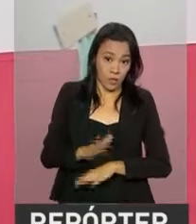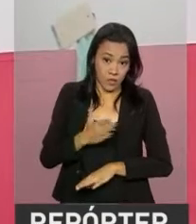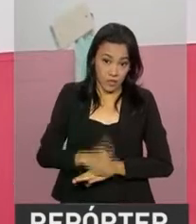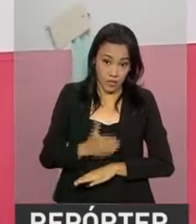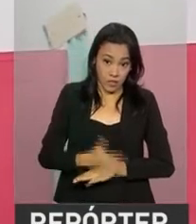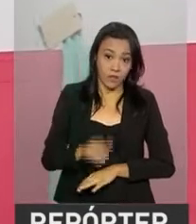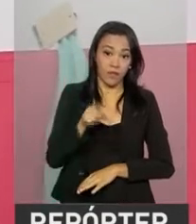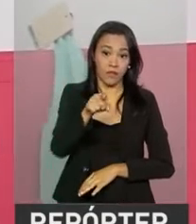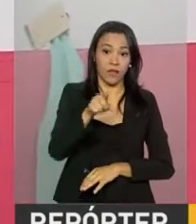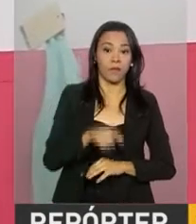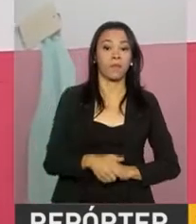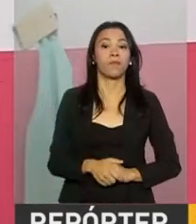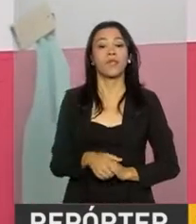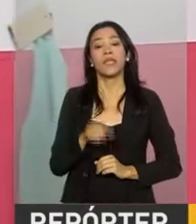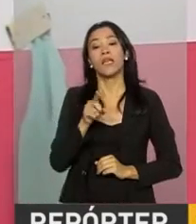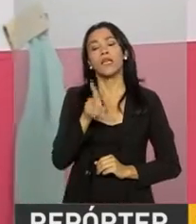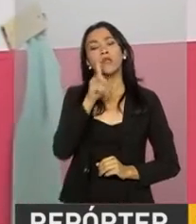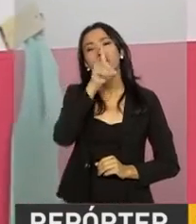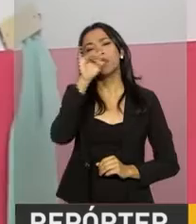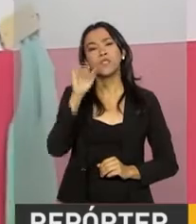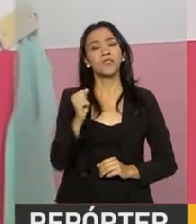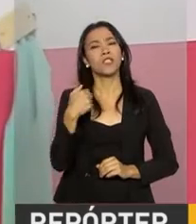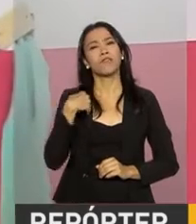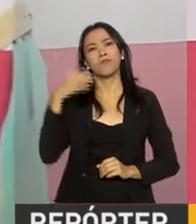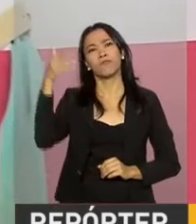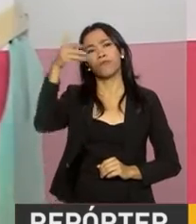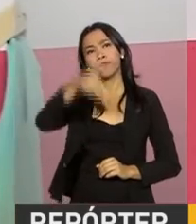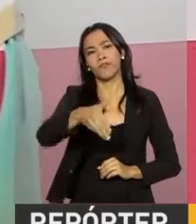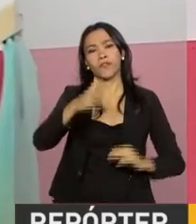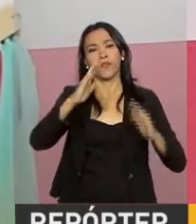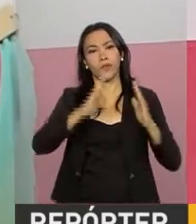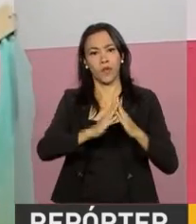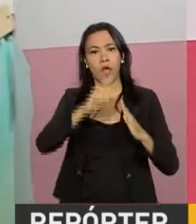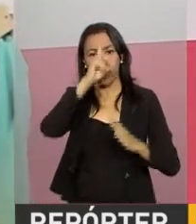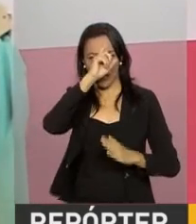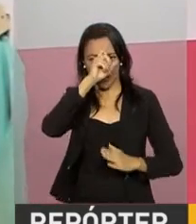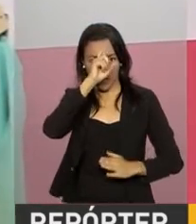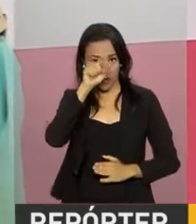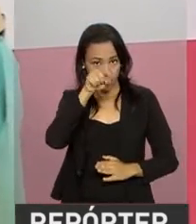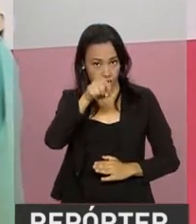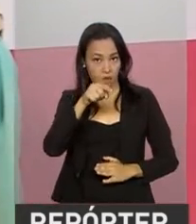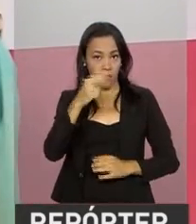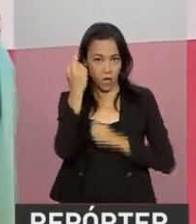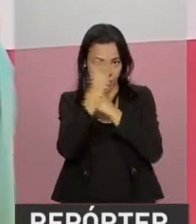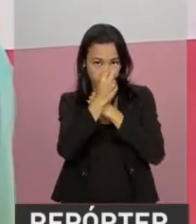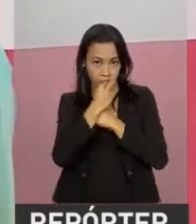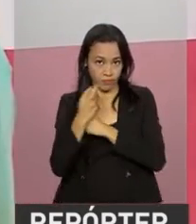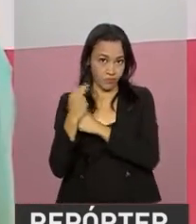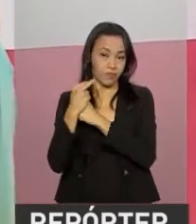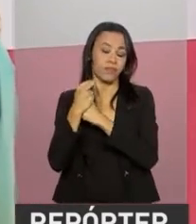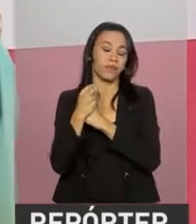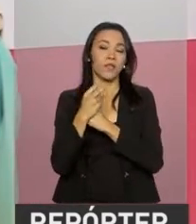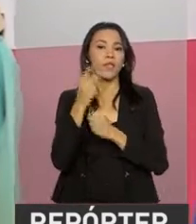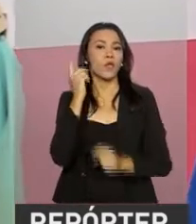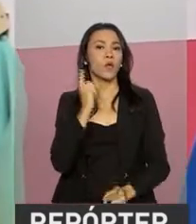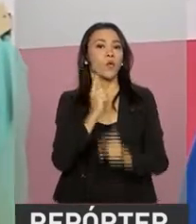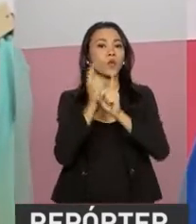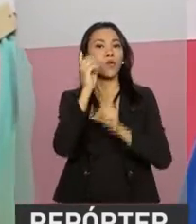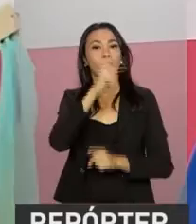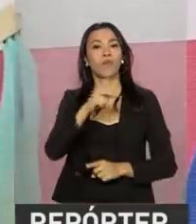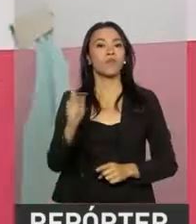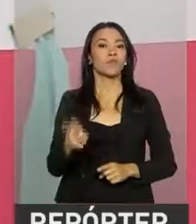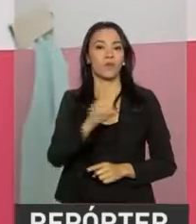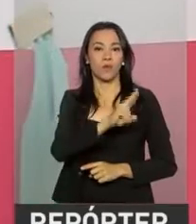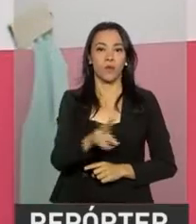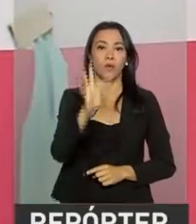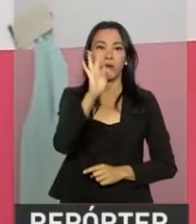dos dias que eu estava indo para um hospital fazer um tratamento, eu encontrei uma professora chamada